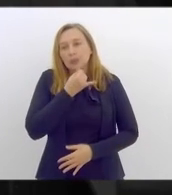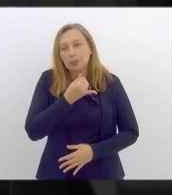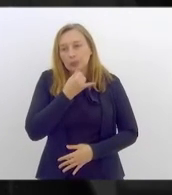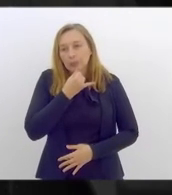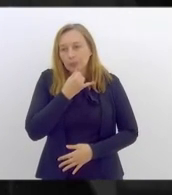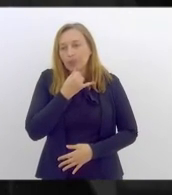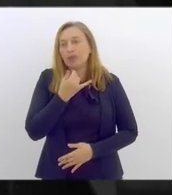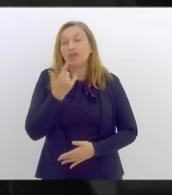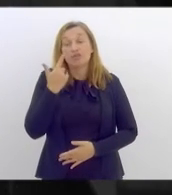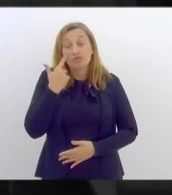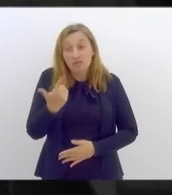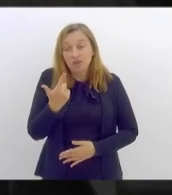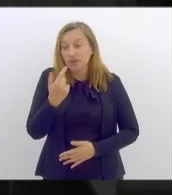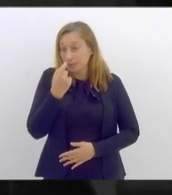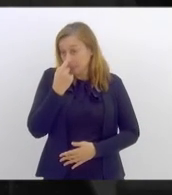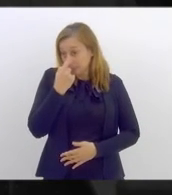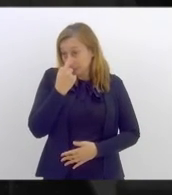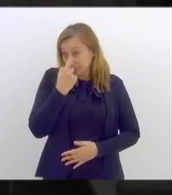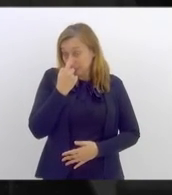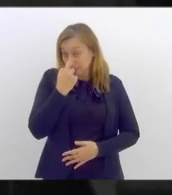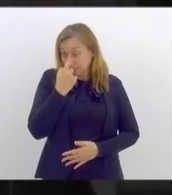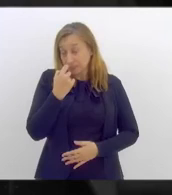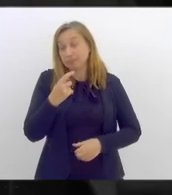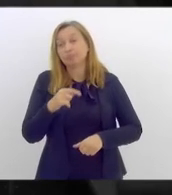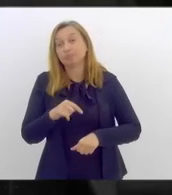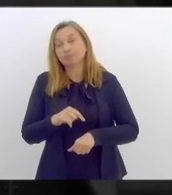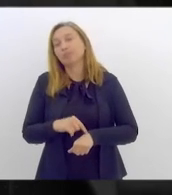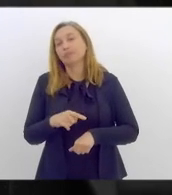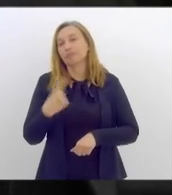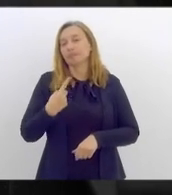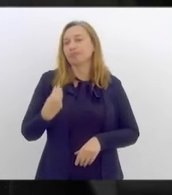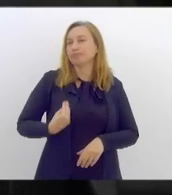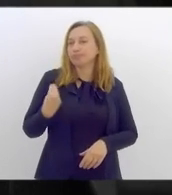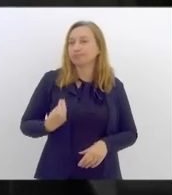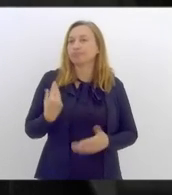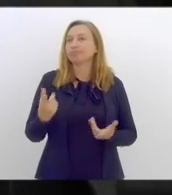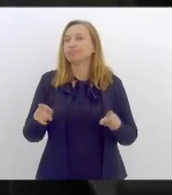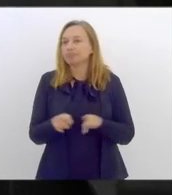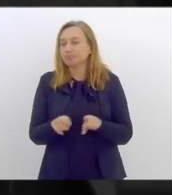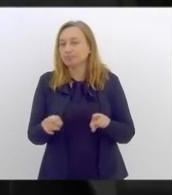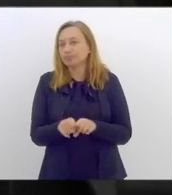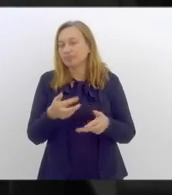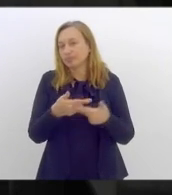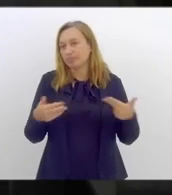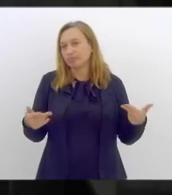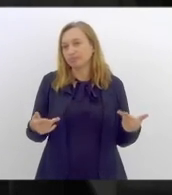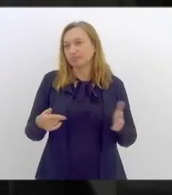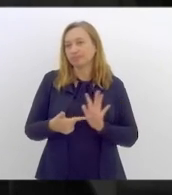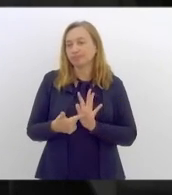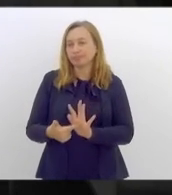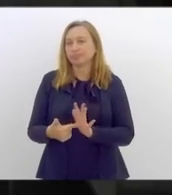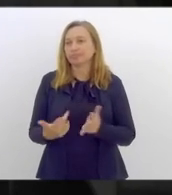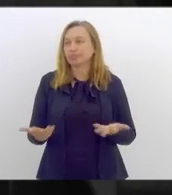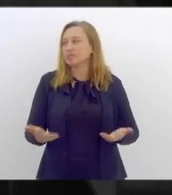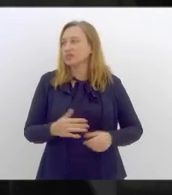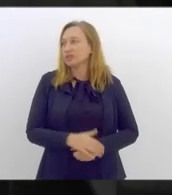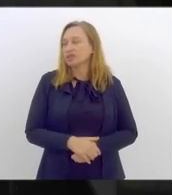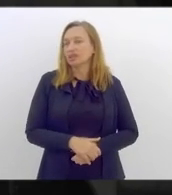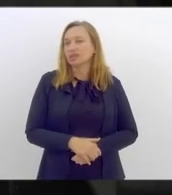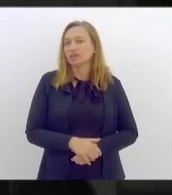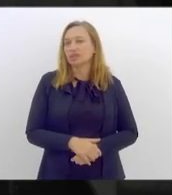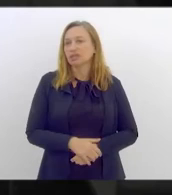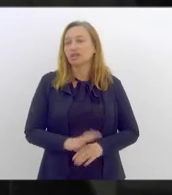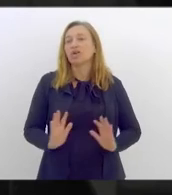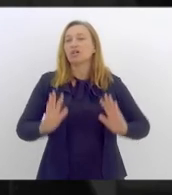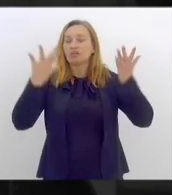verem que em que em que situação nós nos encontramos além das contradições que aparecem né como no caso uma festividade